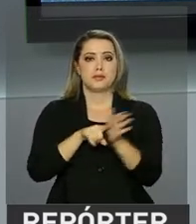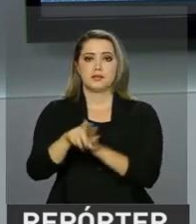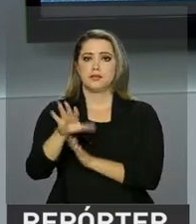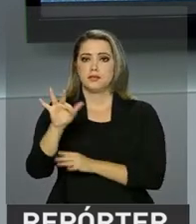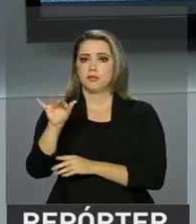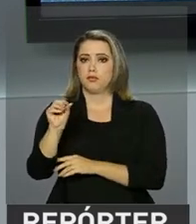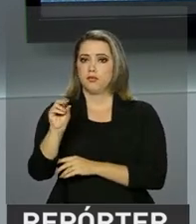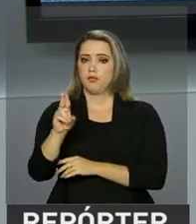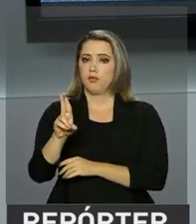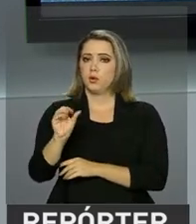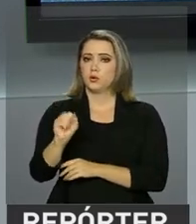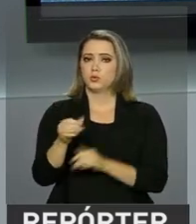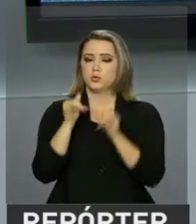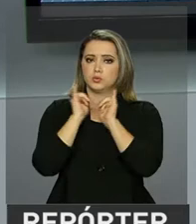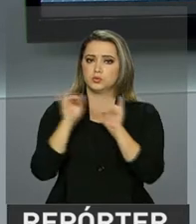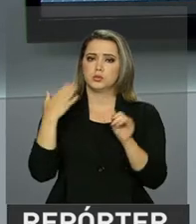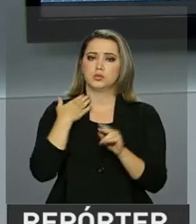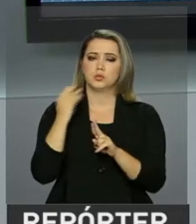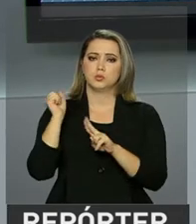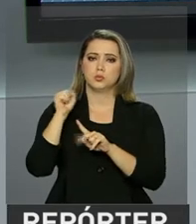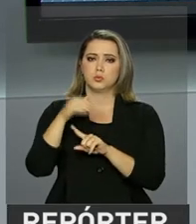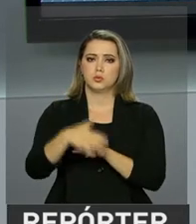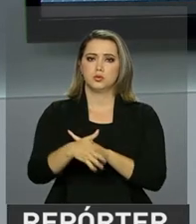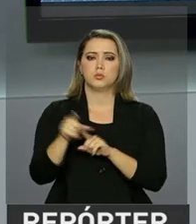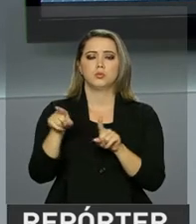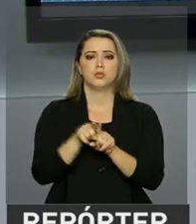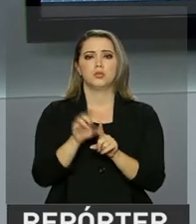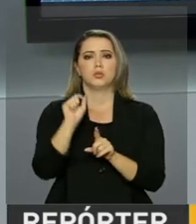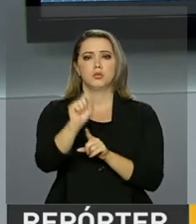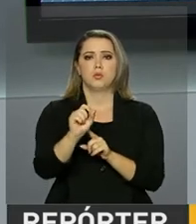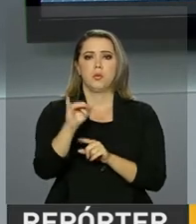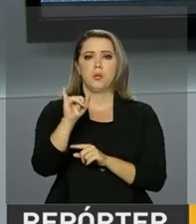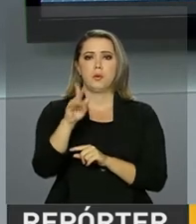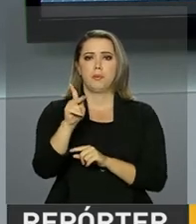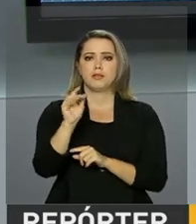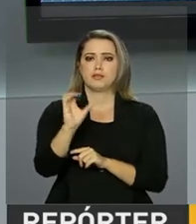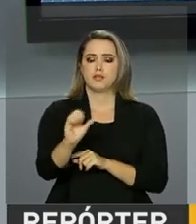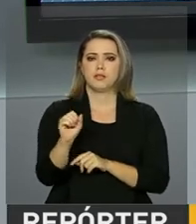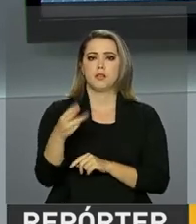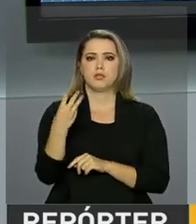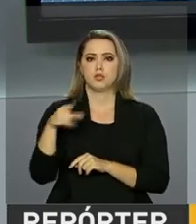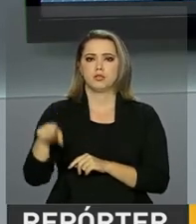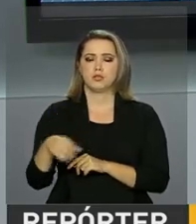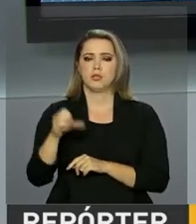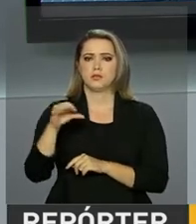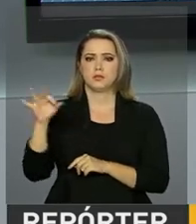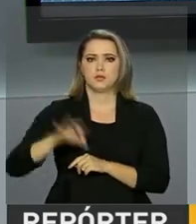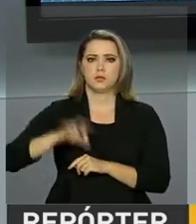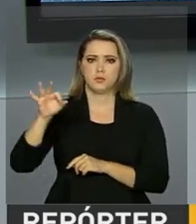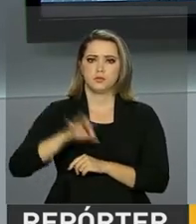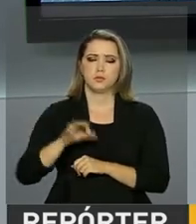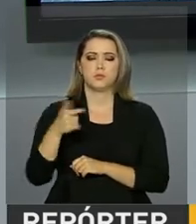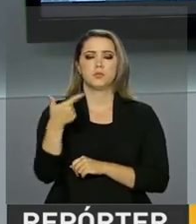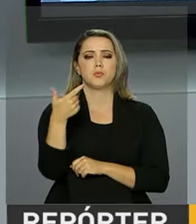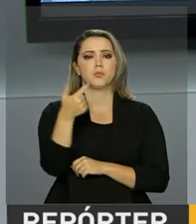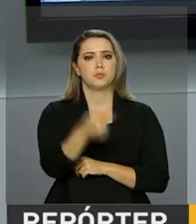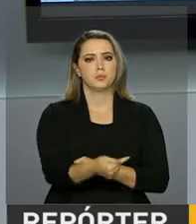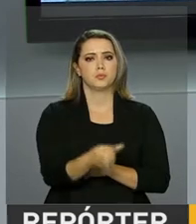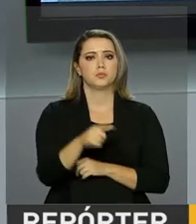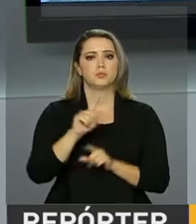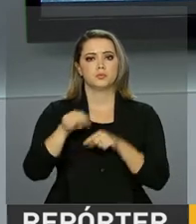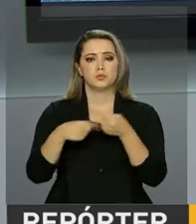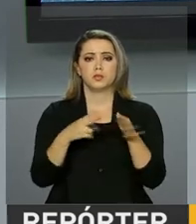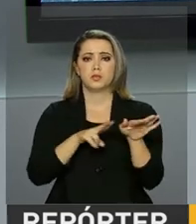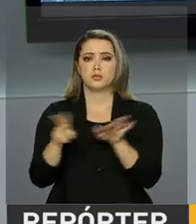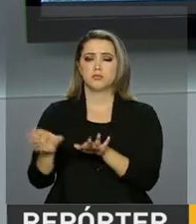hoje pelo banco central a expectativa para o ipc é de 3,9 por cento em 2017 na